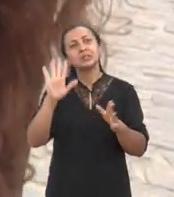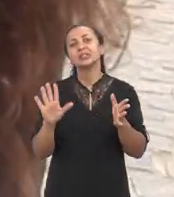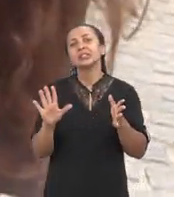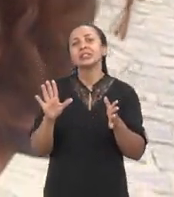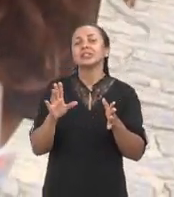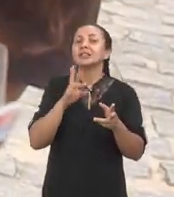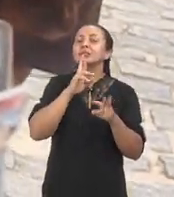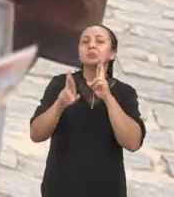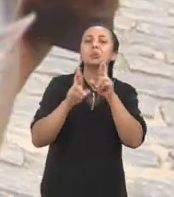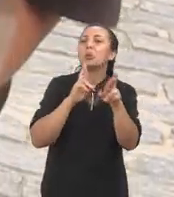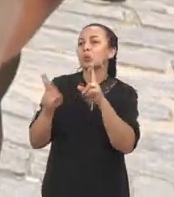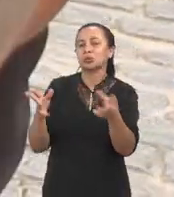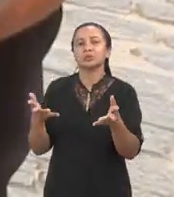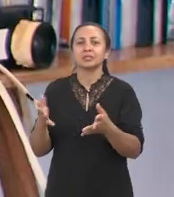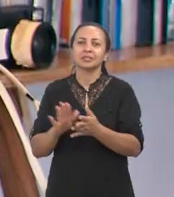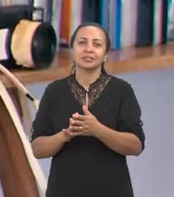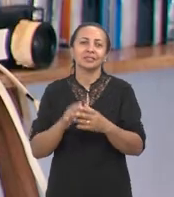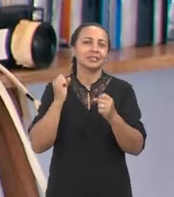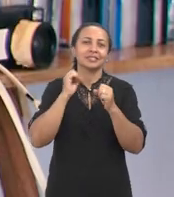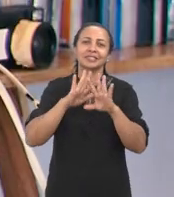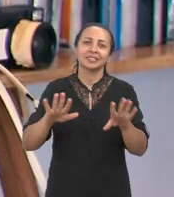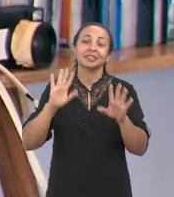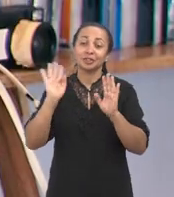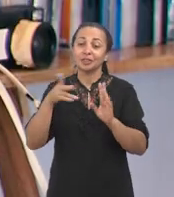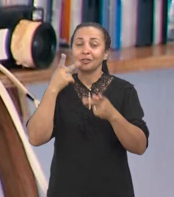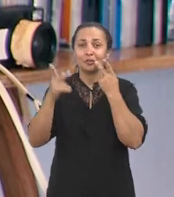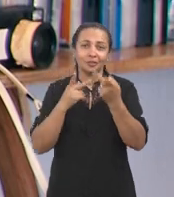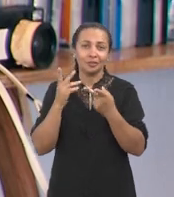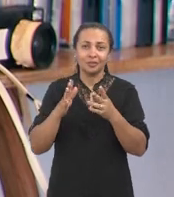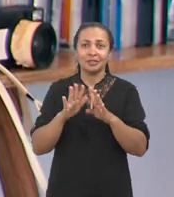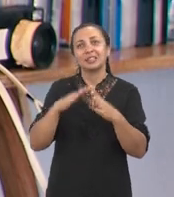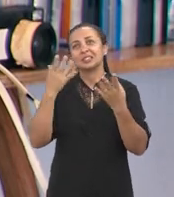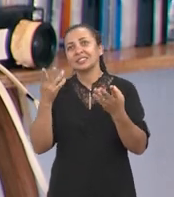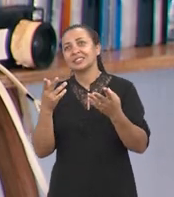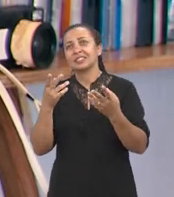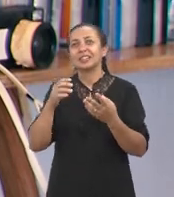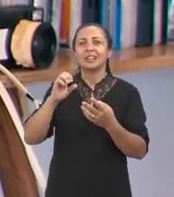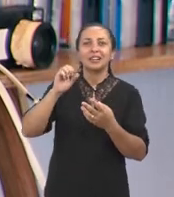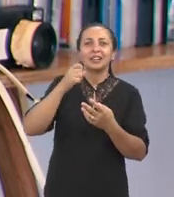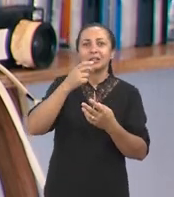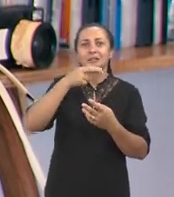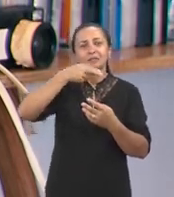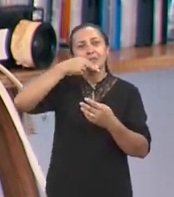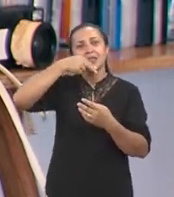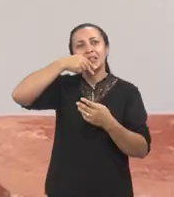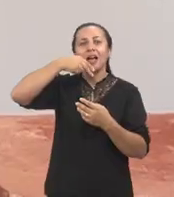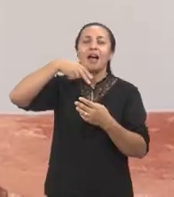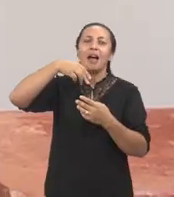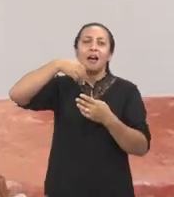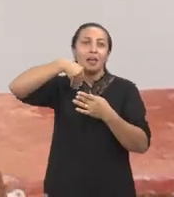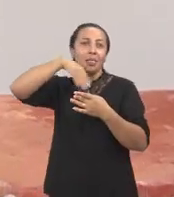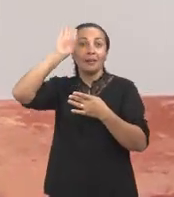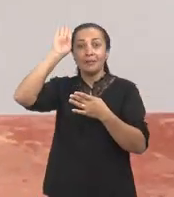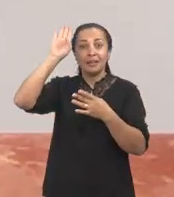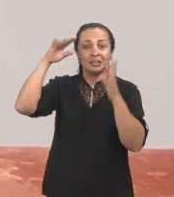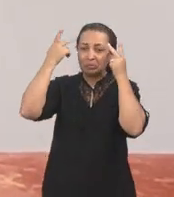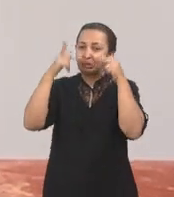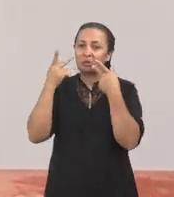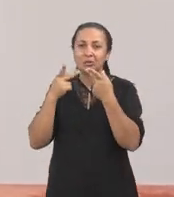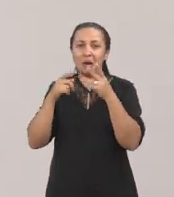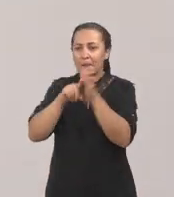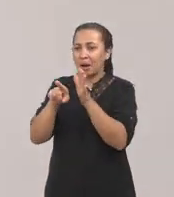então questões não vou achar as respostas o kit Já disseram não sei quem foi que disse a verdade eles não são as respostas